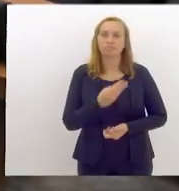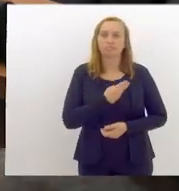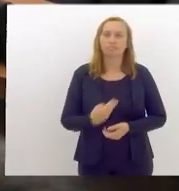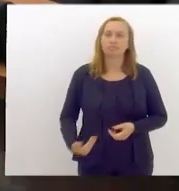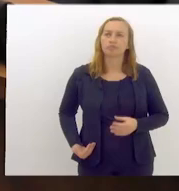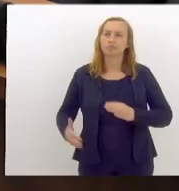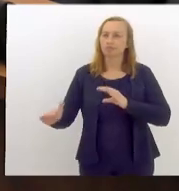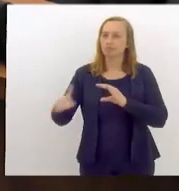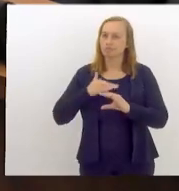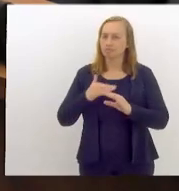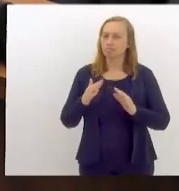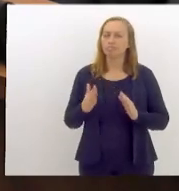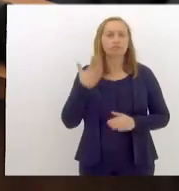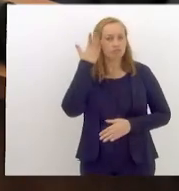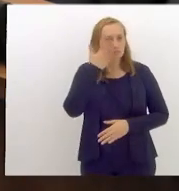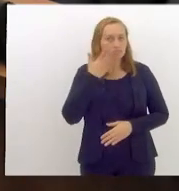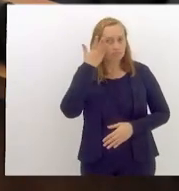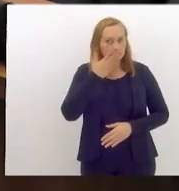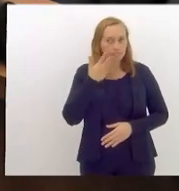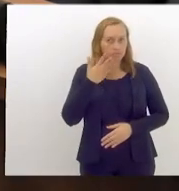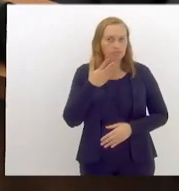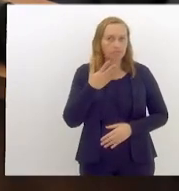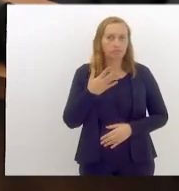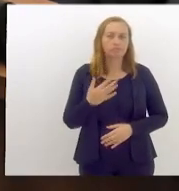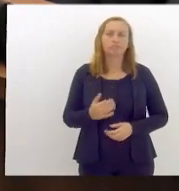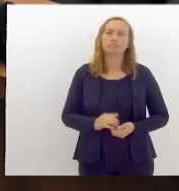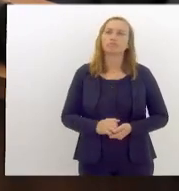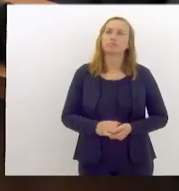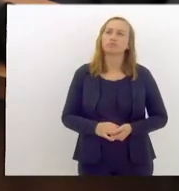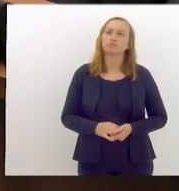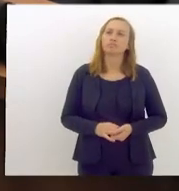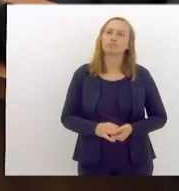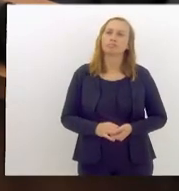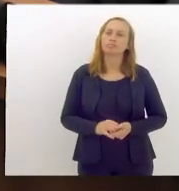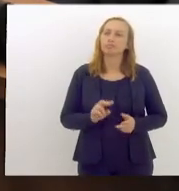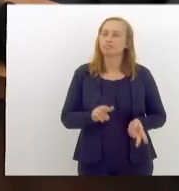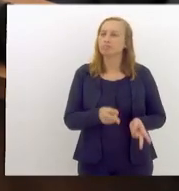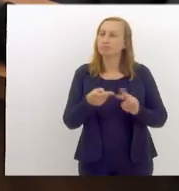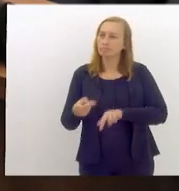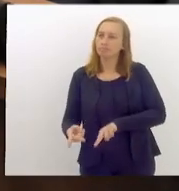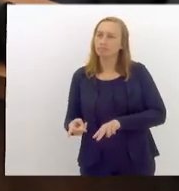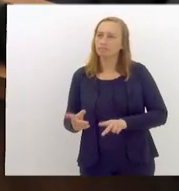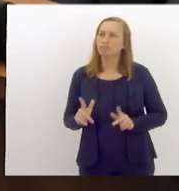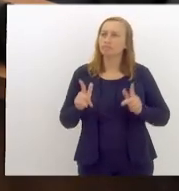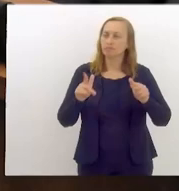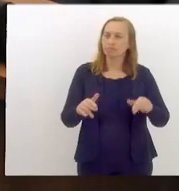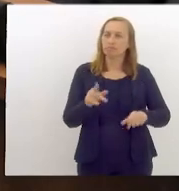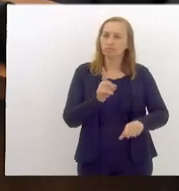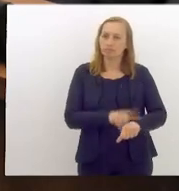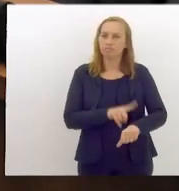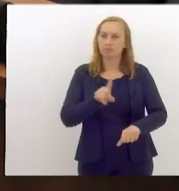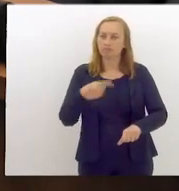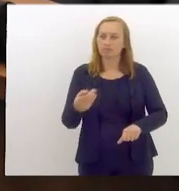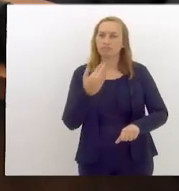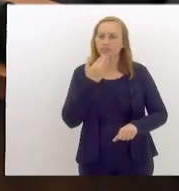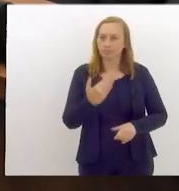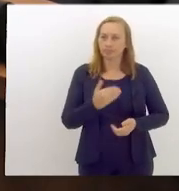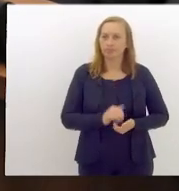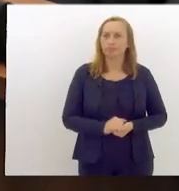governo manda para casa uma mensagem do uma mensagem e encaminha ao mesmo tempo uma outra solicitação